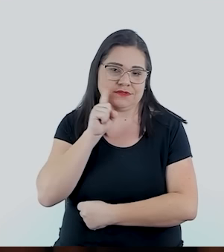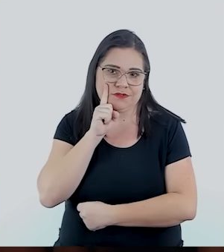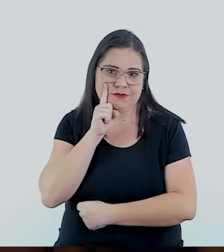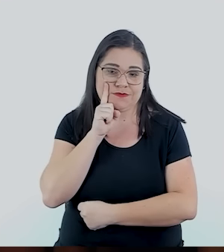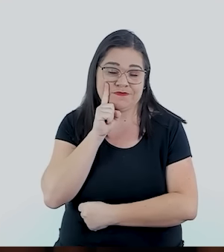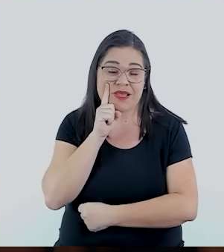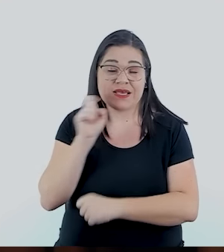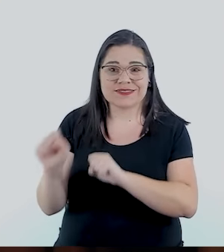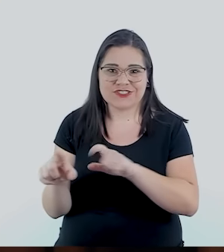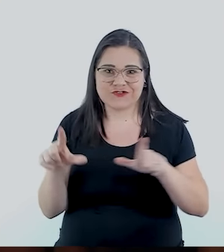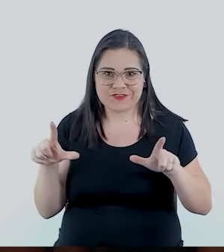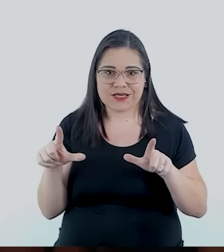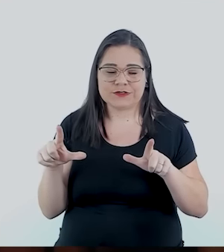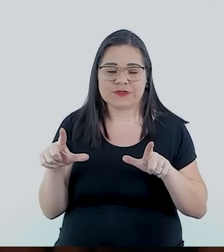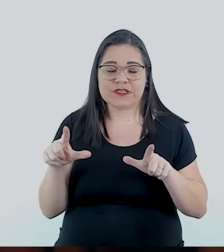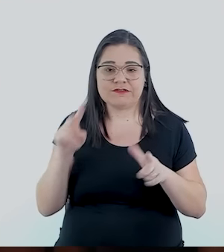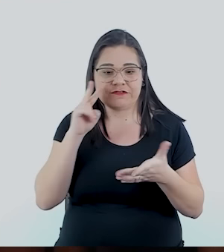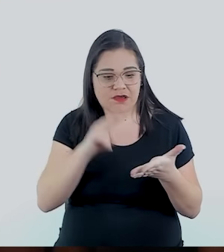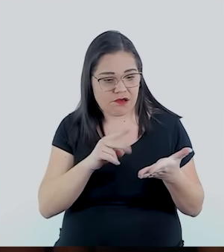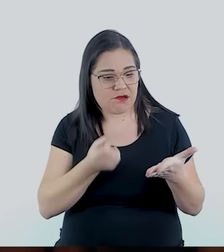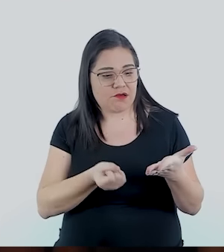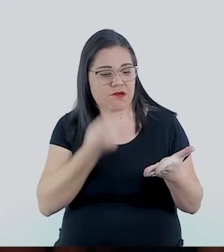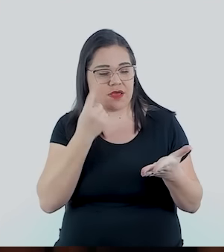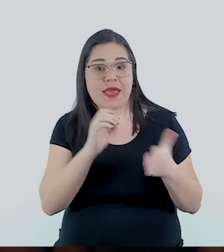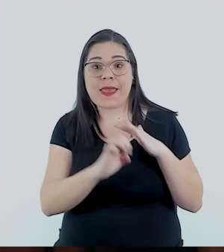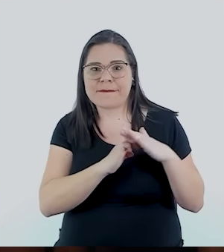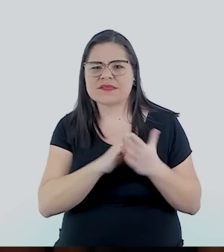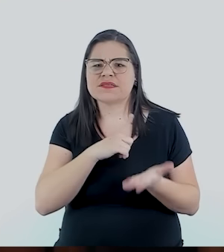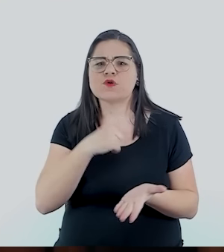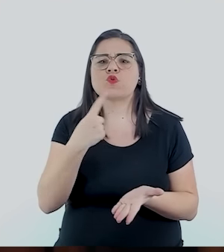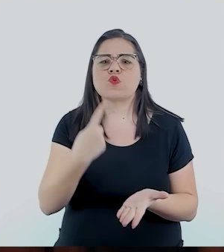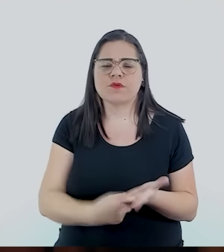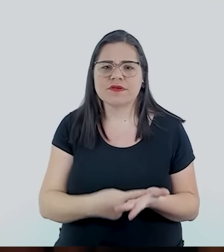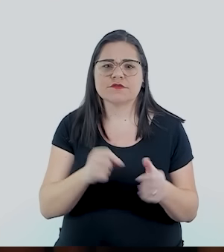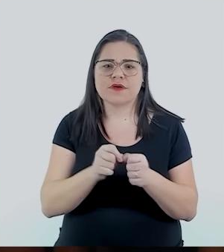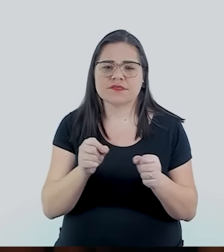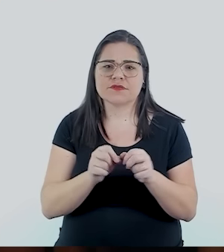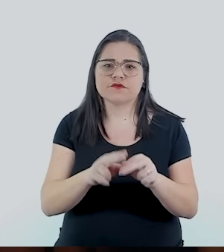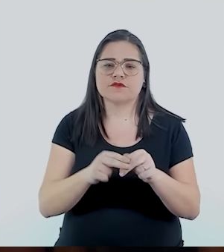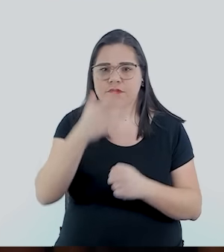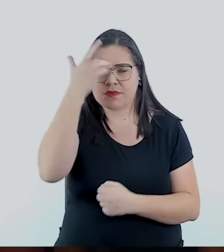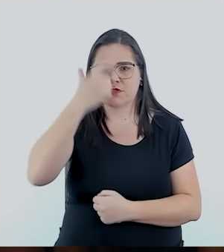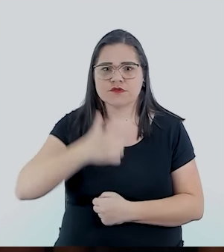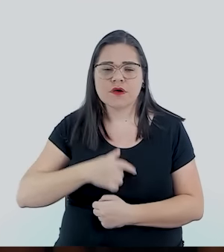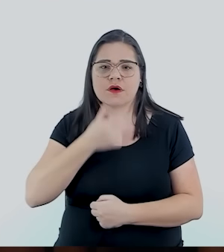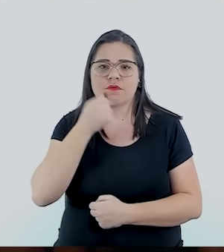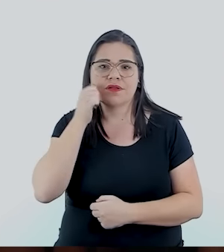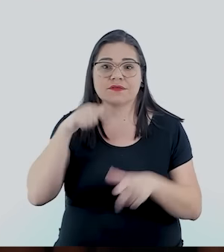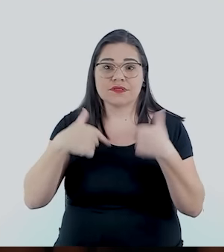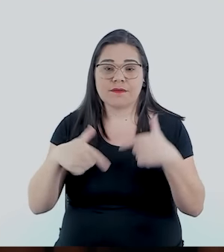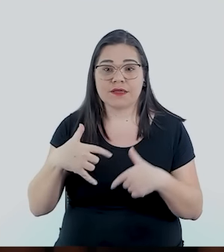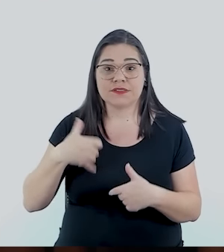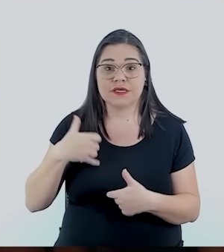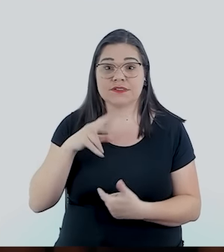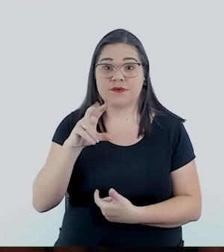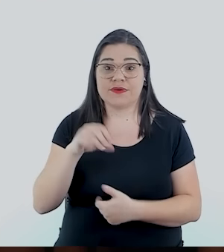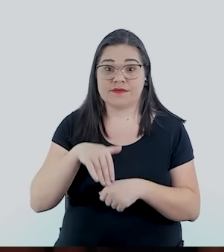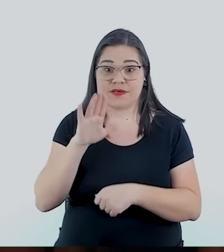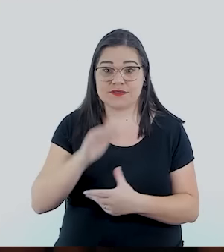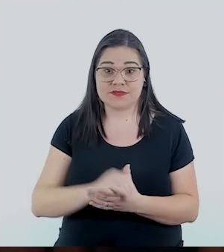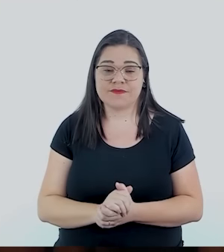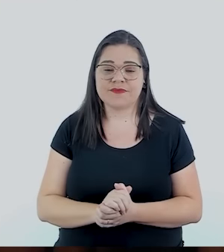uhum que olha né certifica Reconhece empresas que já tem comprometimento e ações com relação a colaboradores comenta mais e aí a gente começou a